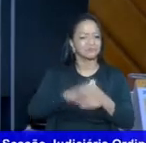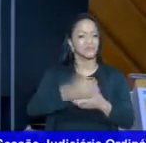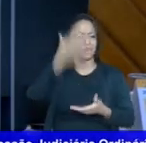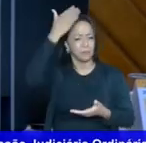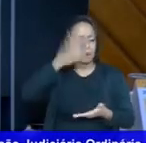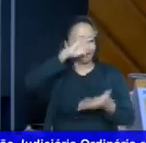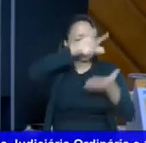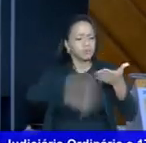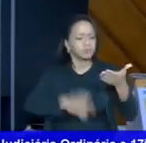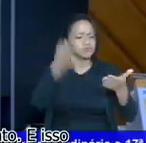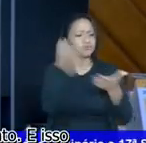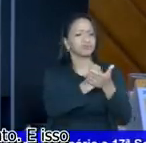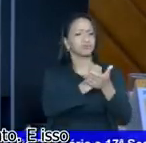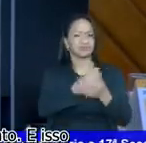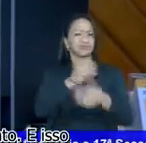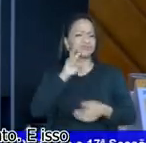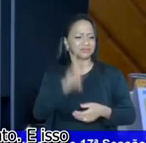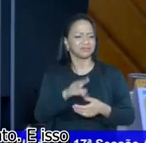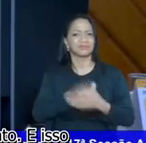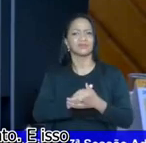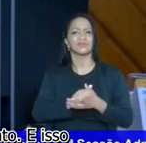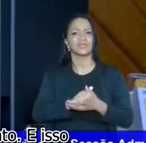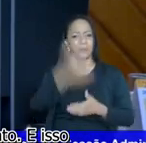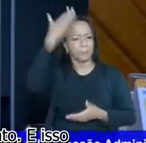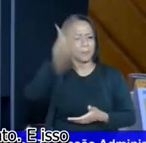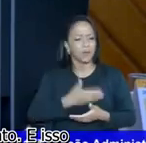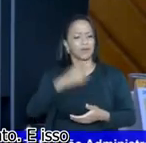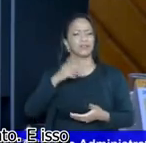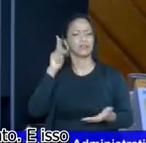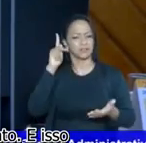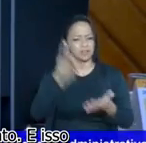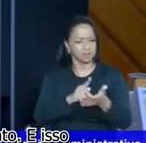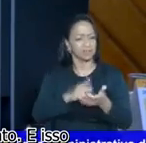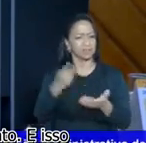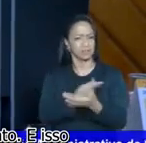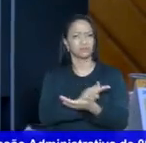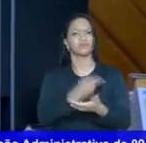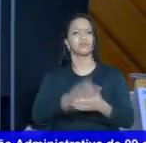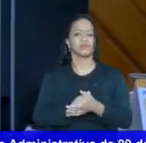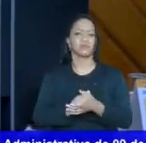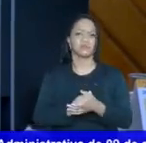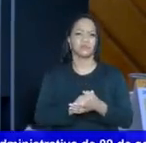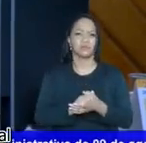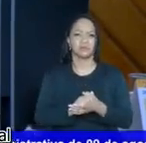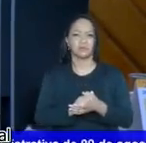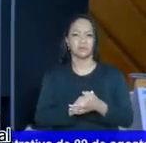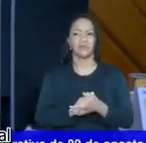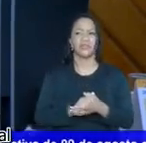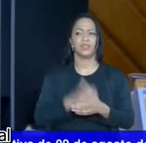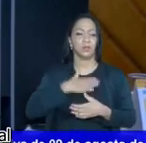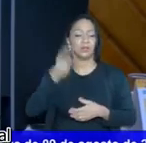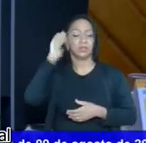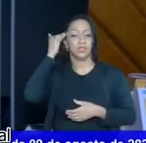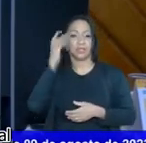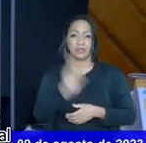fiscal do combustível. Aí você me prova de que realmente aconteceu o fato. E isso, no meu entender,